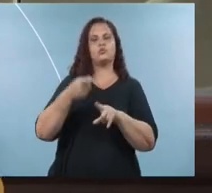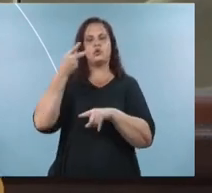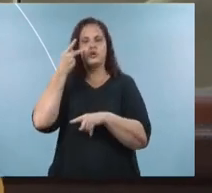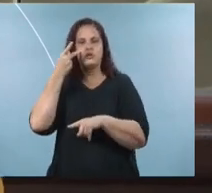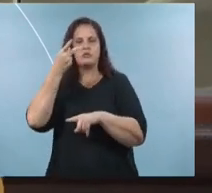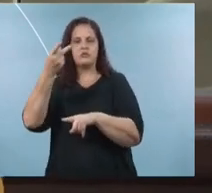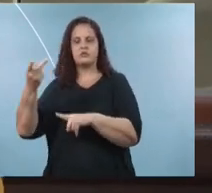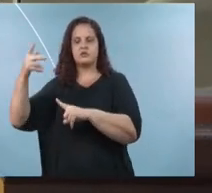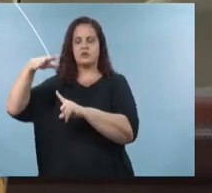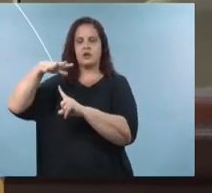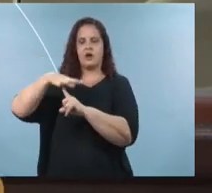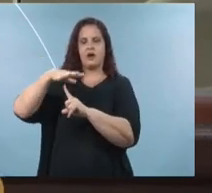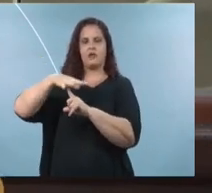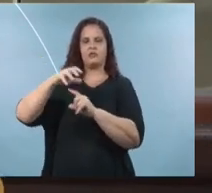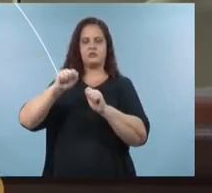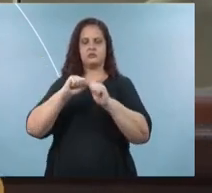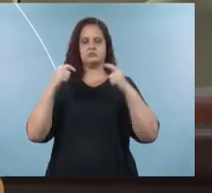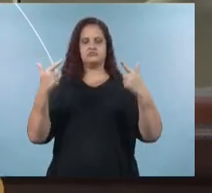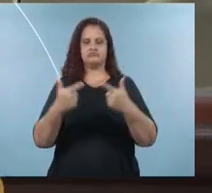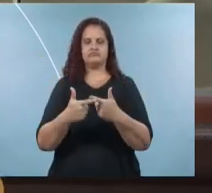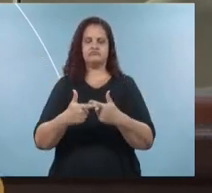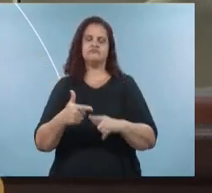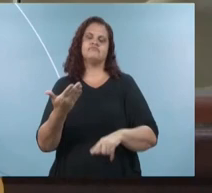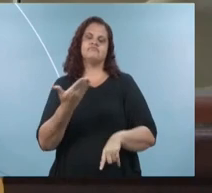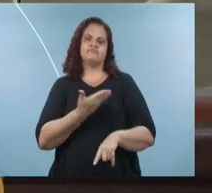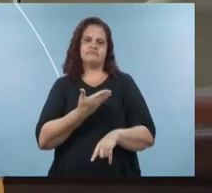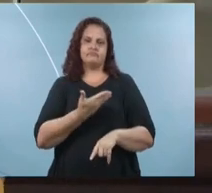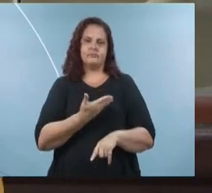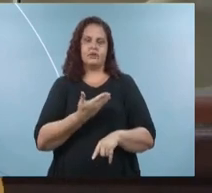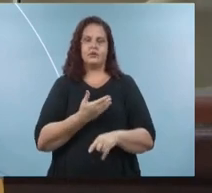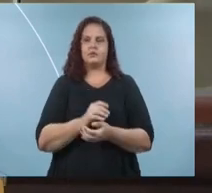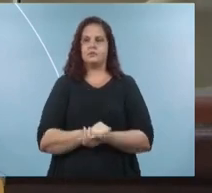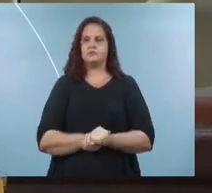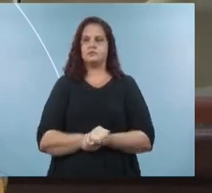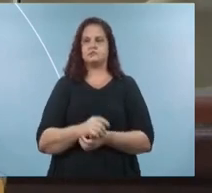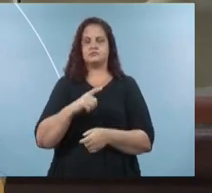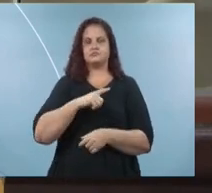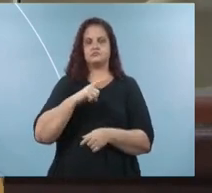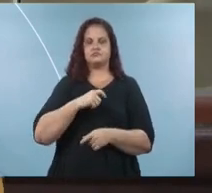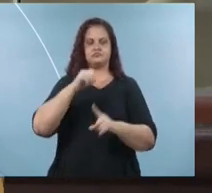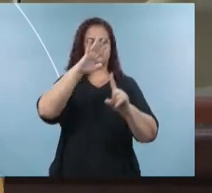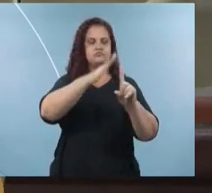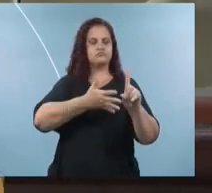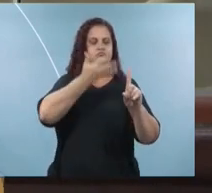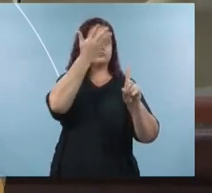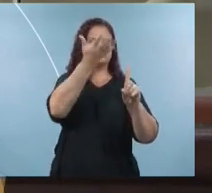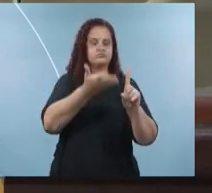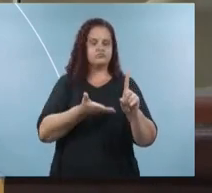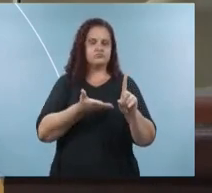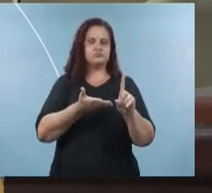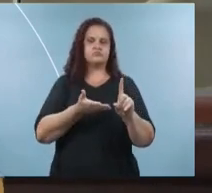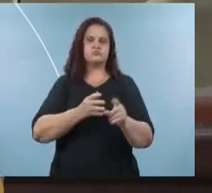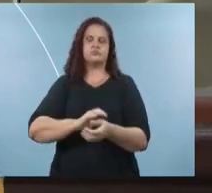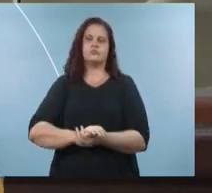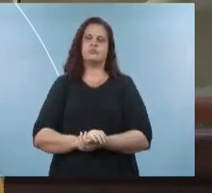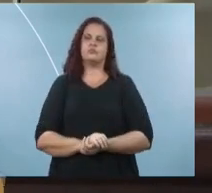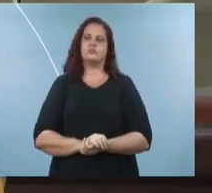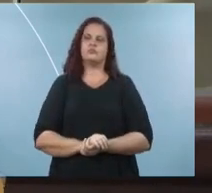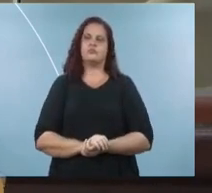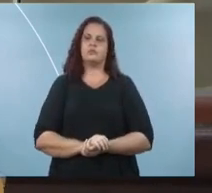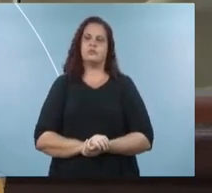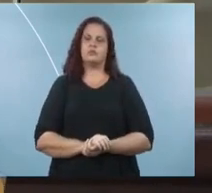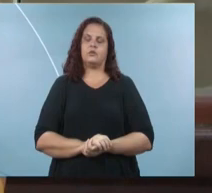na feirinha. Minhas amigas e meus amigos, temos entre as homenageadas e o homenageado